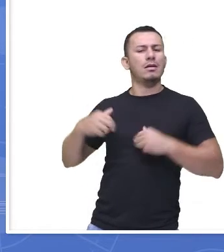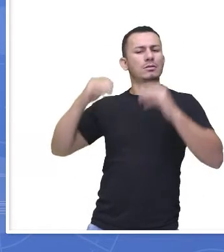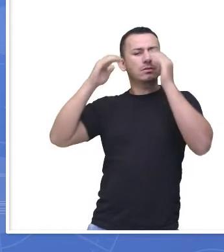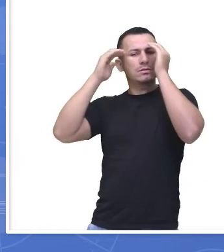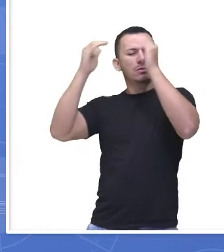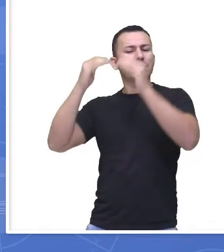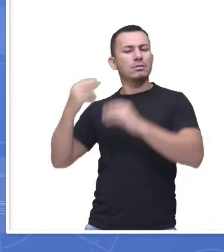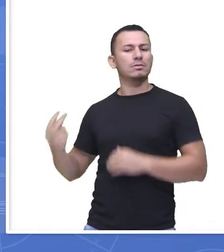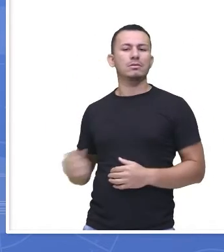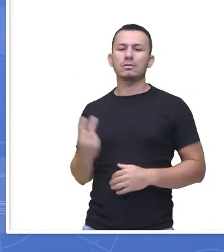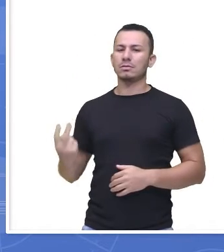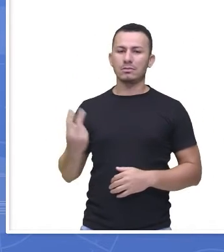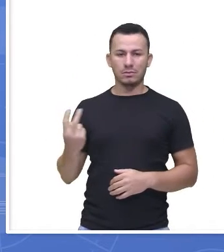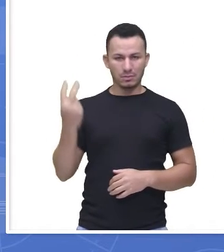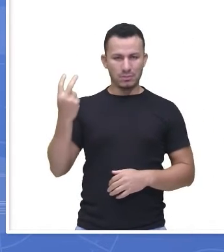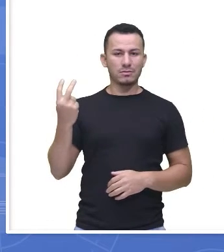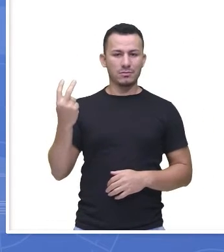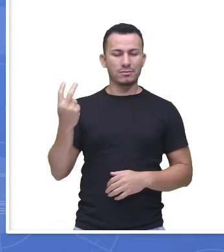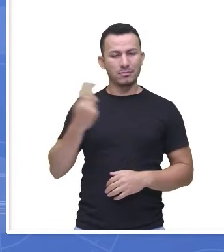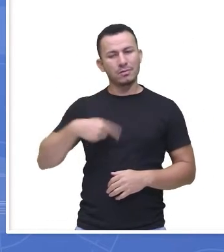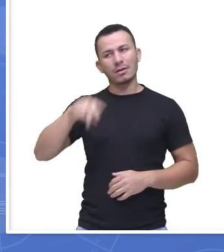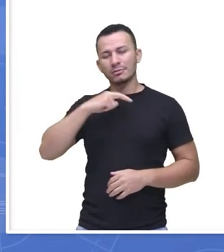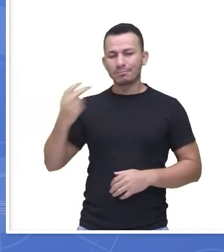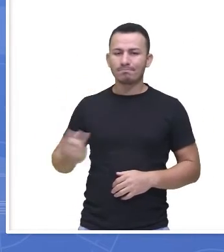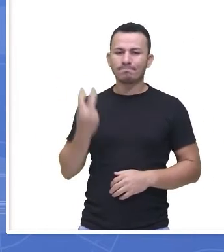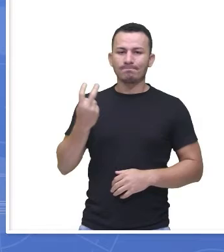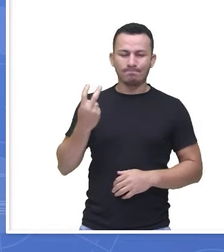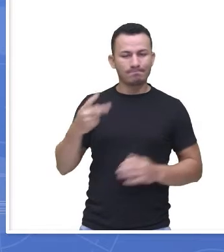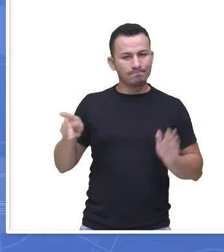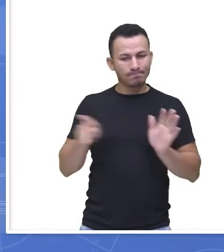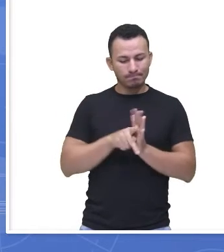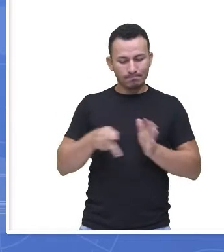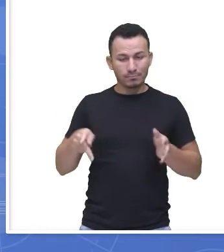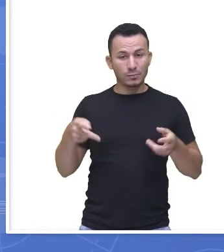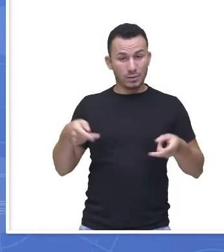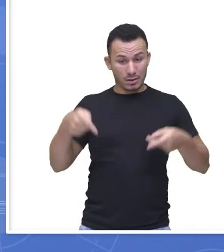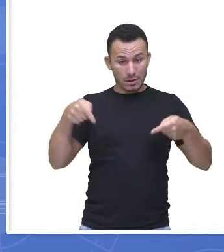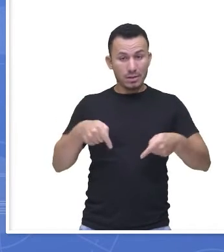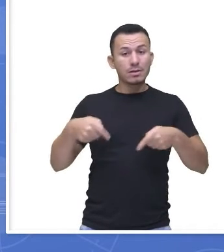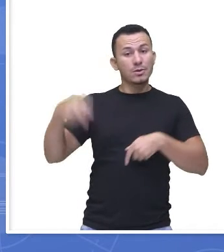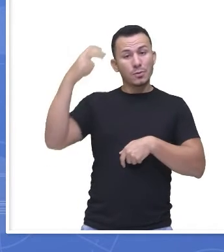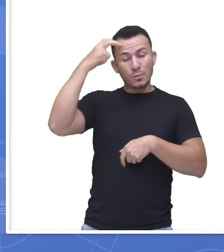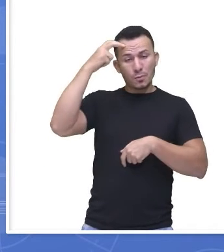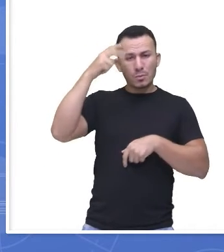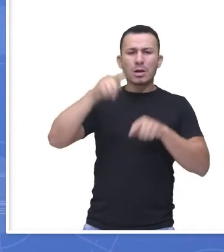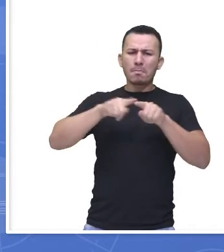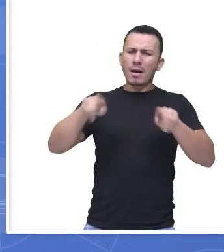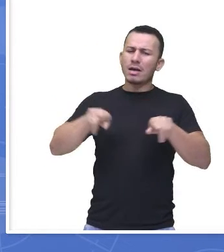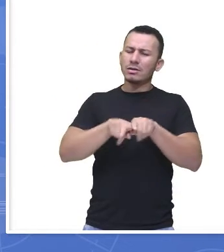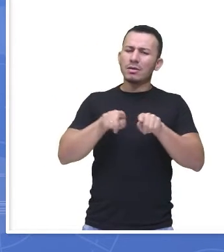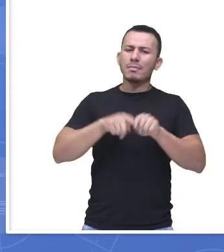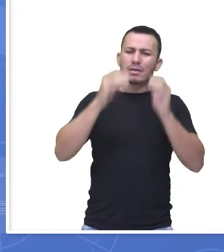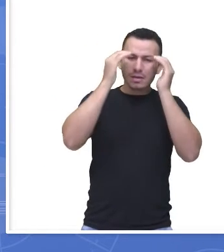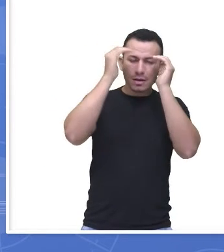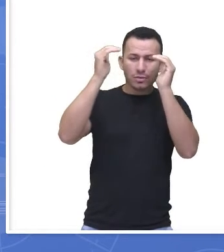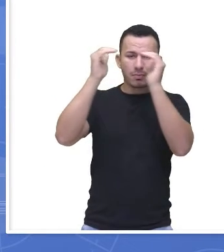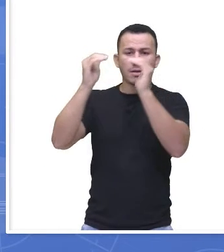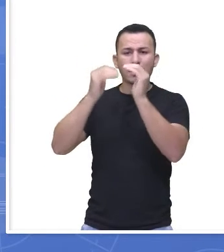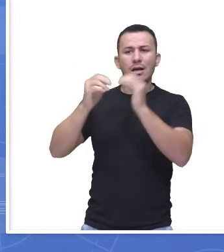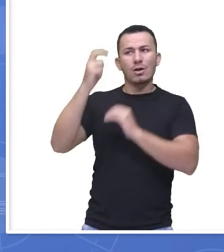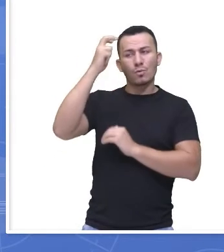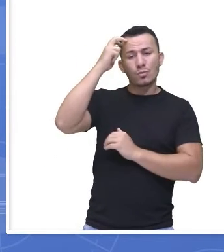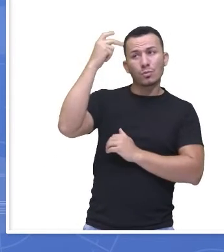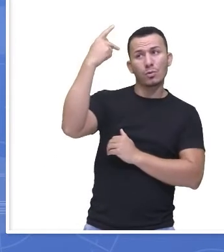nossa cultura. Vamos valorizar a nossa cultura e vamos respeitar a cultura dos outros. Ao mesmo tempo que a gente valoriza a